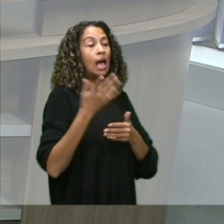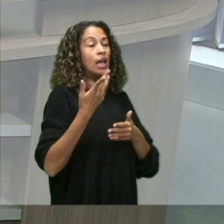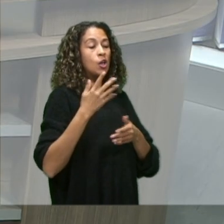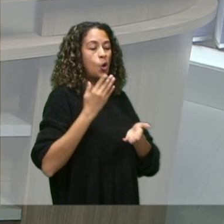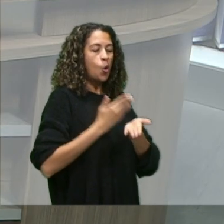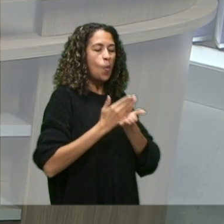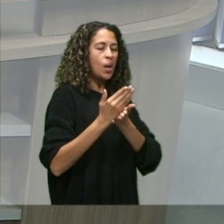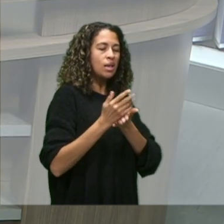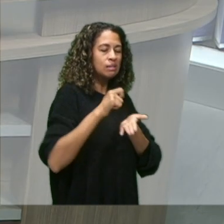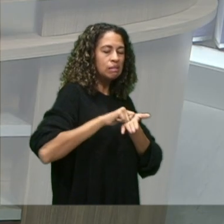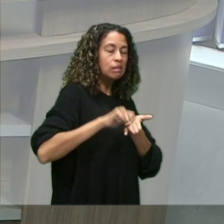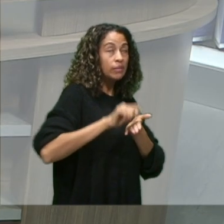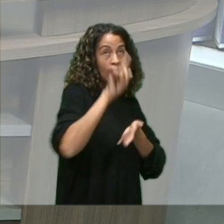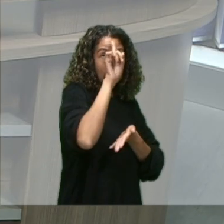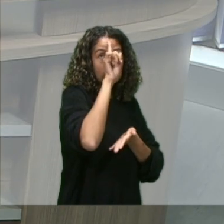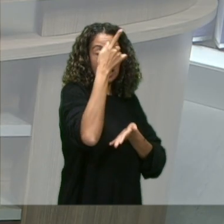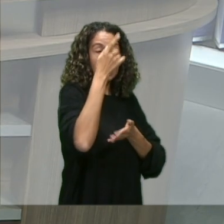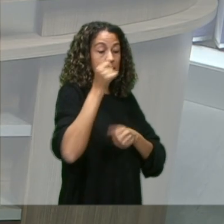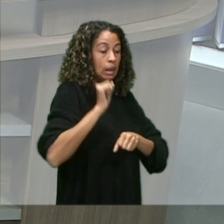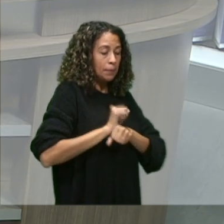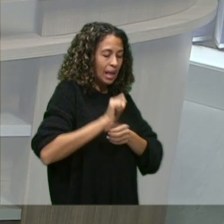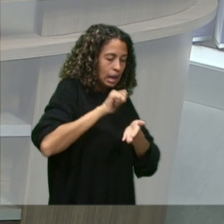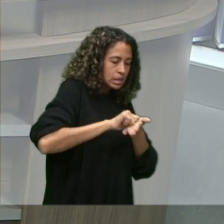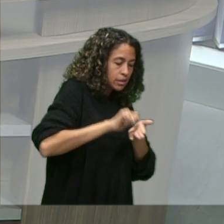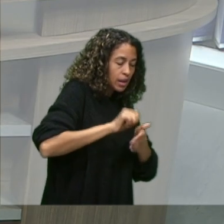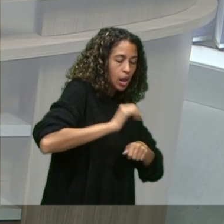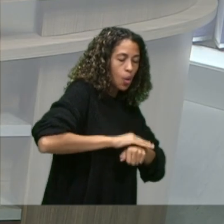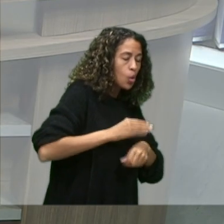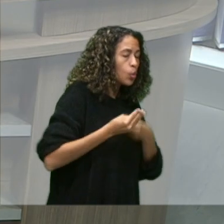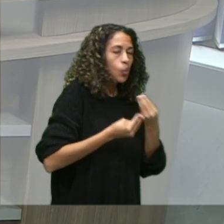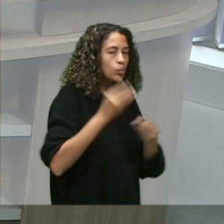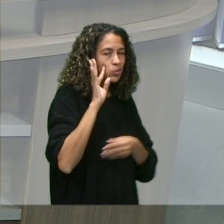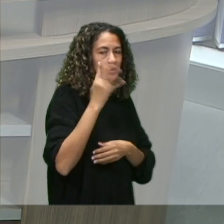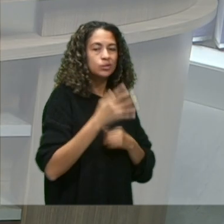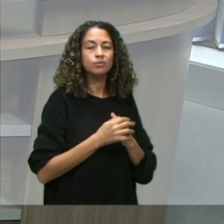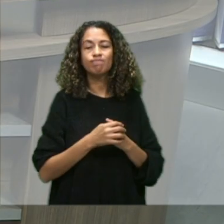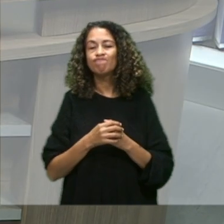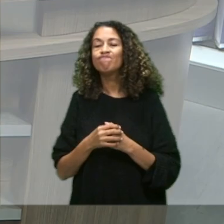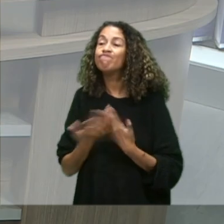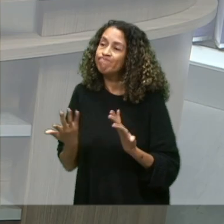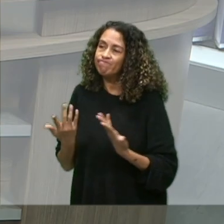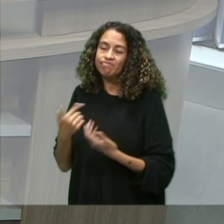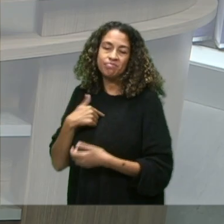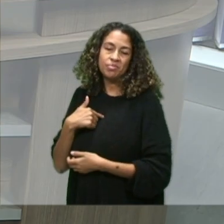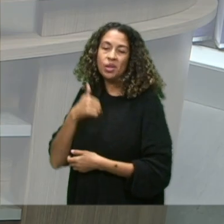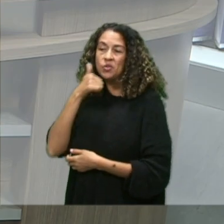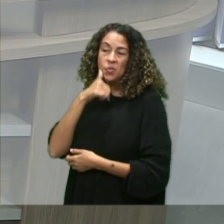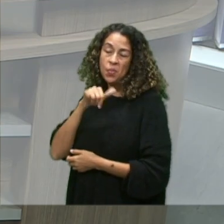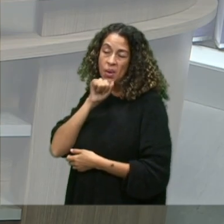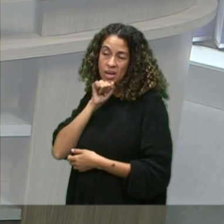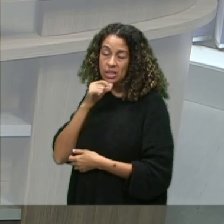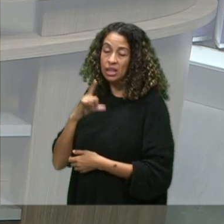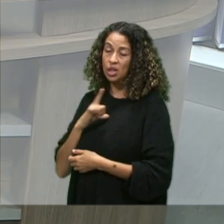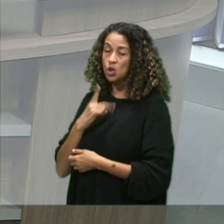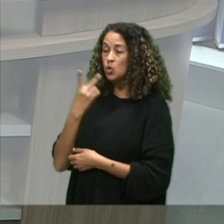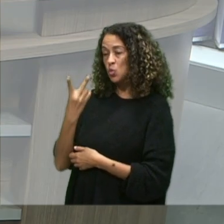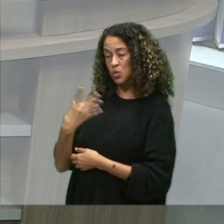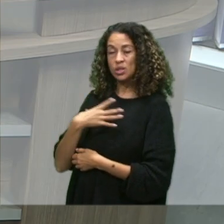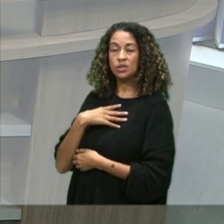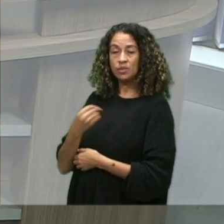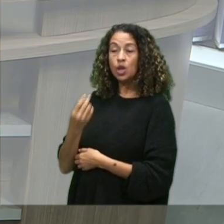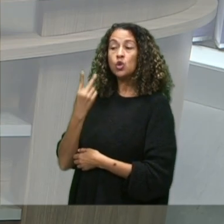a ideia, tem que parar e escrever, como é que é? Então, mãe, né? Tenho 2 meninas, as 2 têm